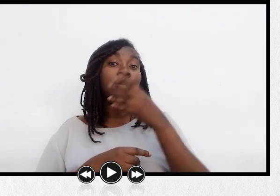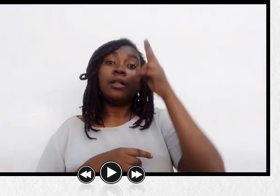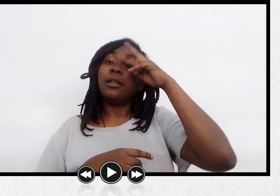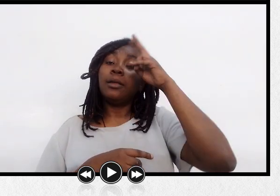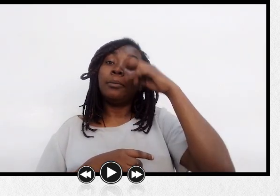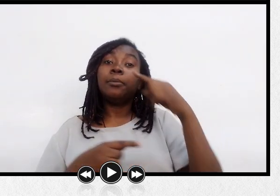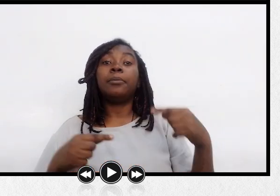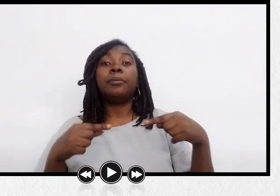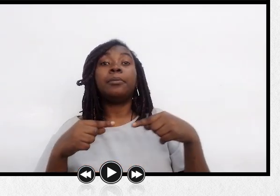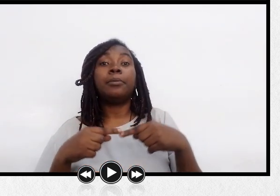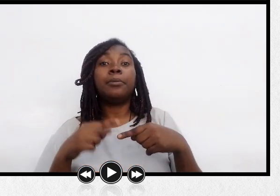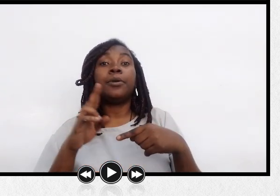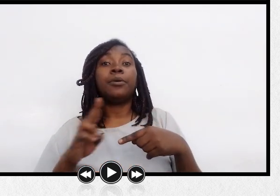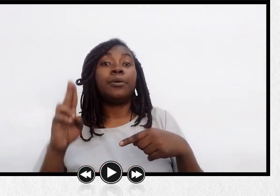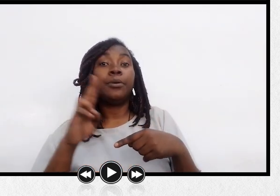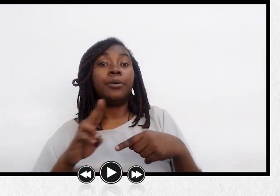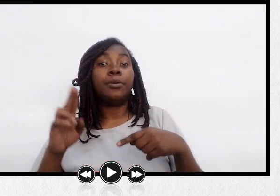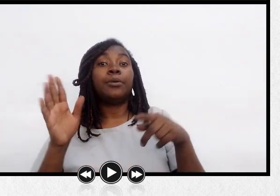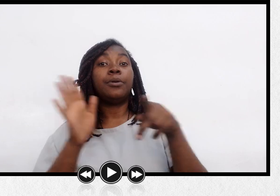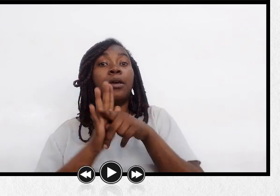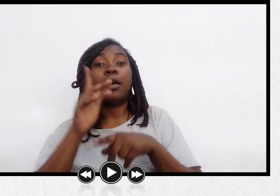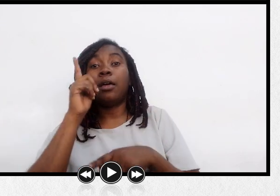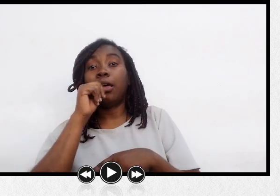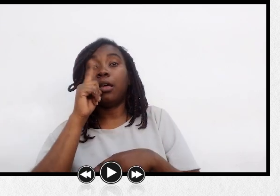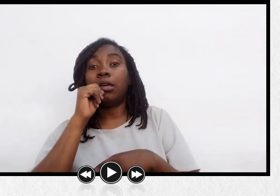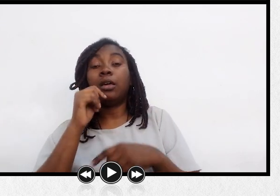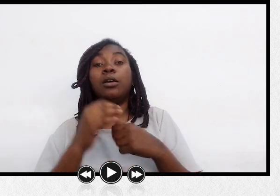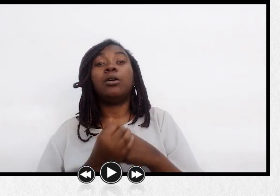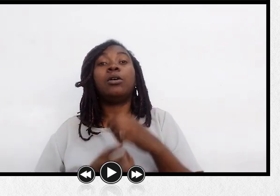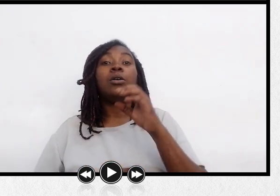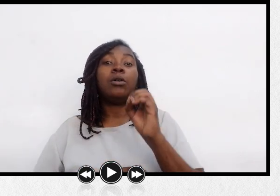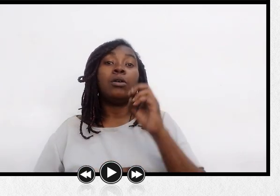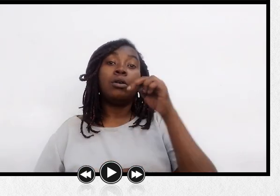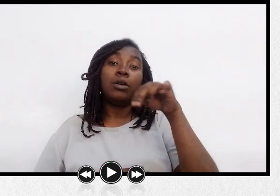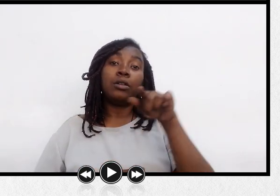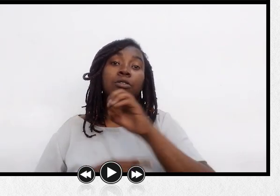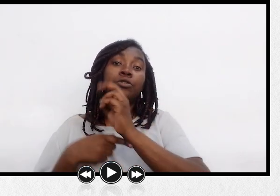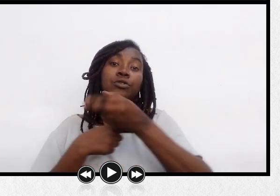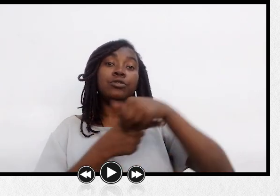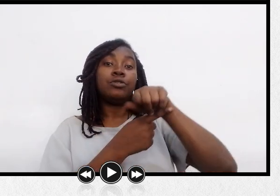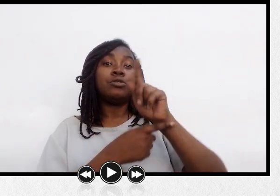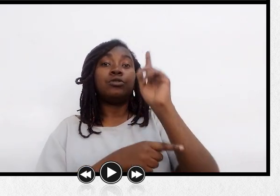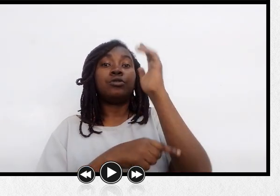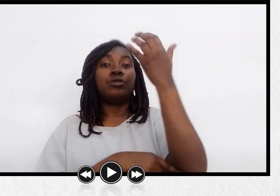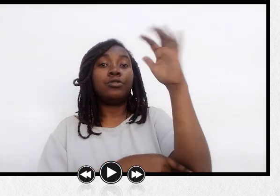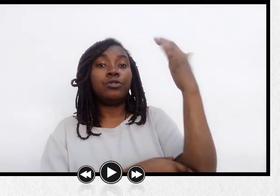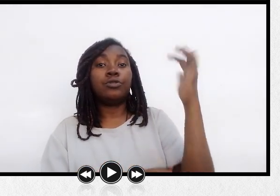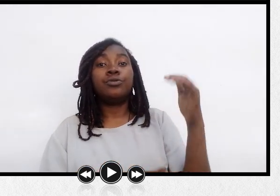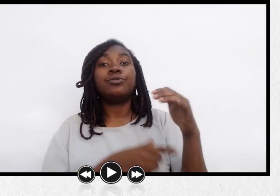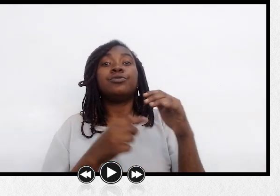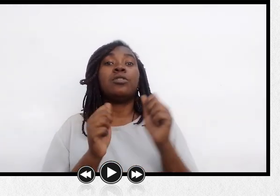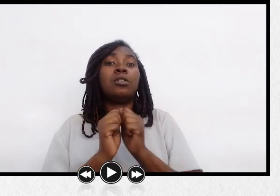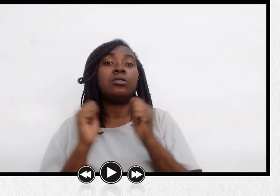envolve usuários da água, as ONGs ambientais, as